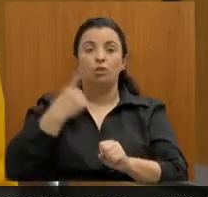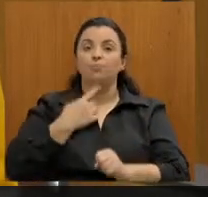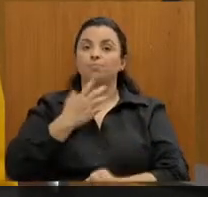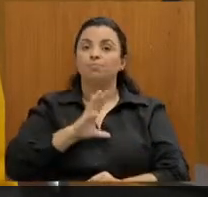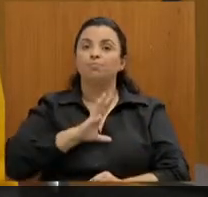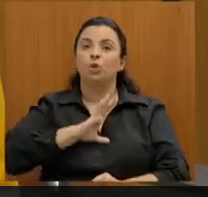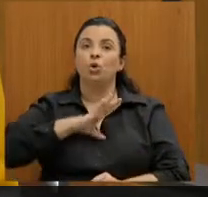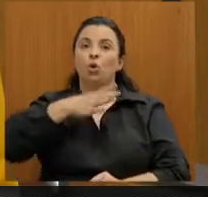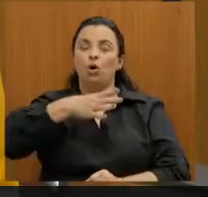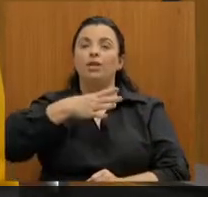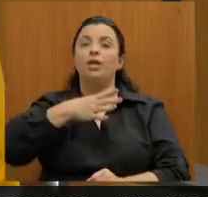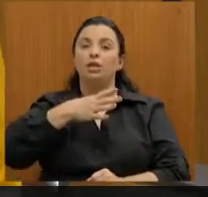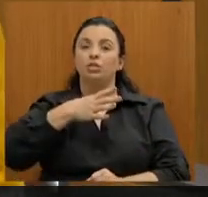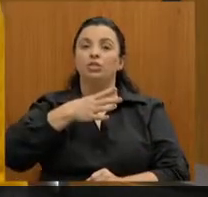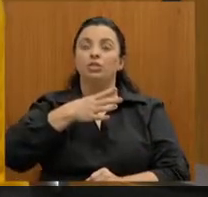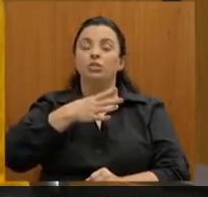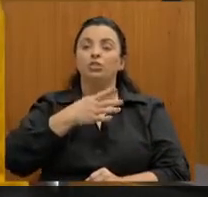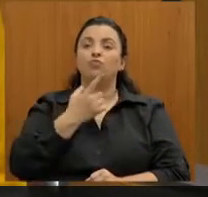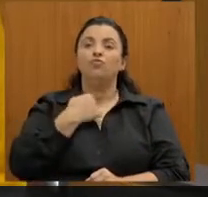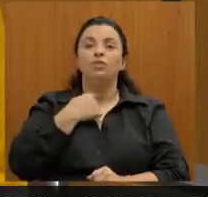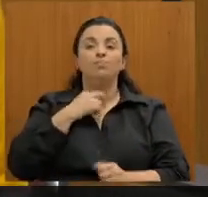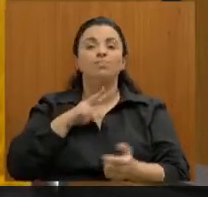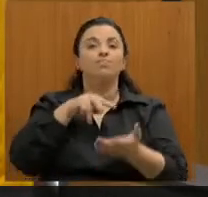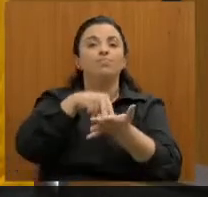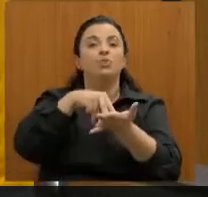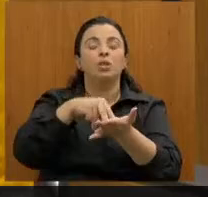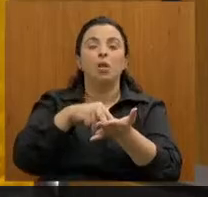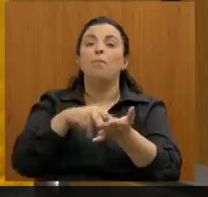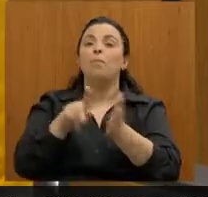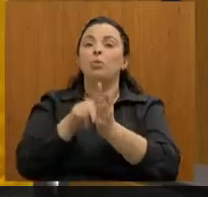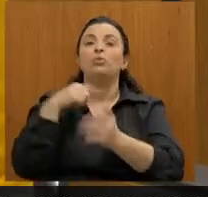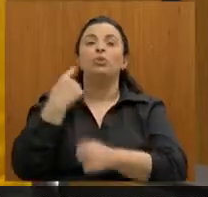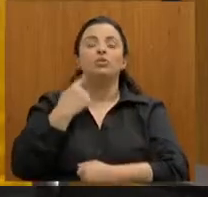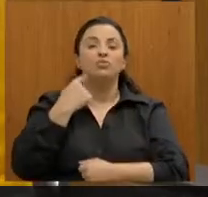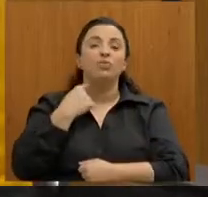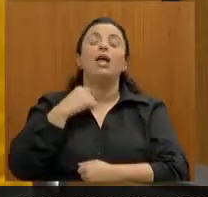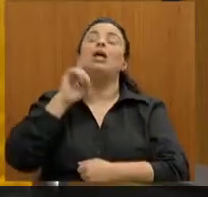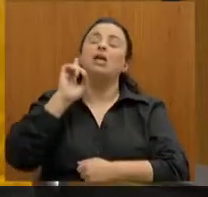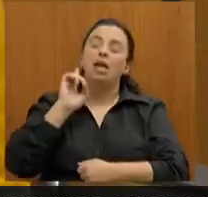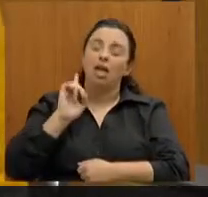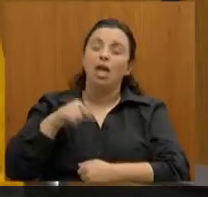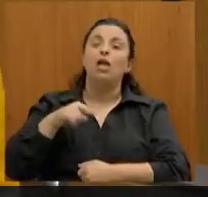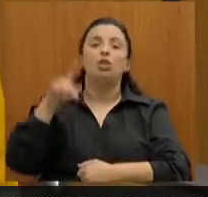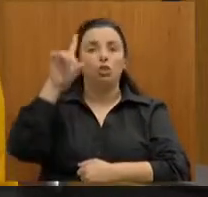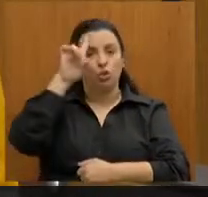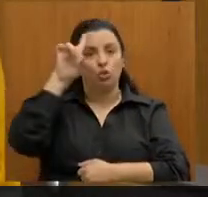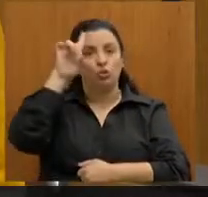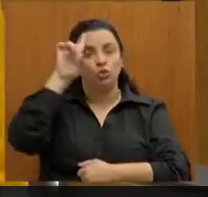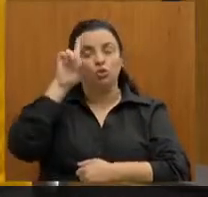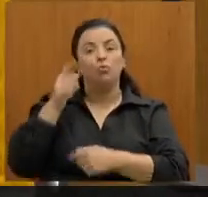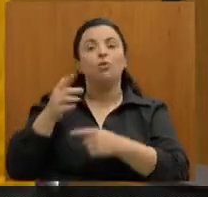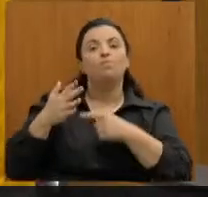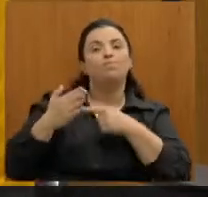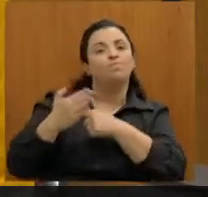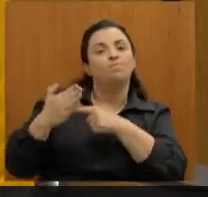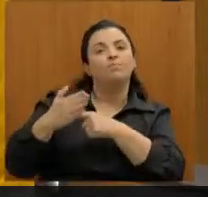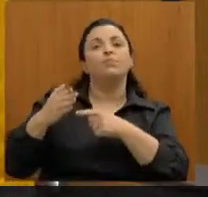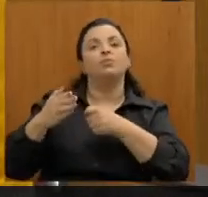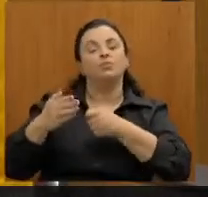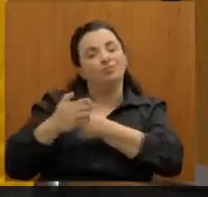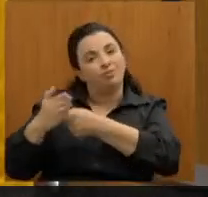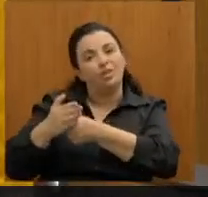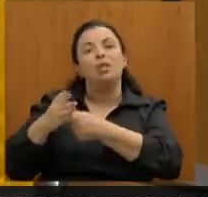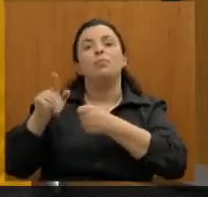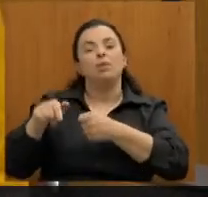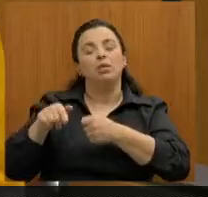em estar onde Queremos estar é cotidianamente enfrentamento ao sistema tão parabenizo a